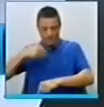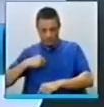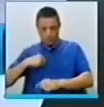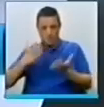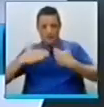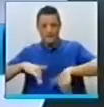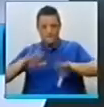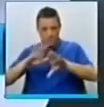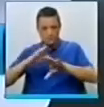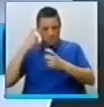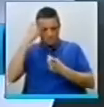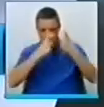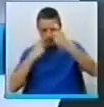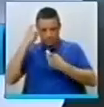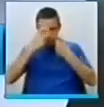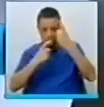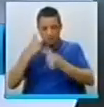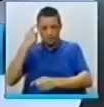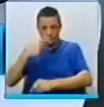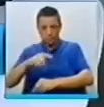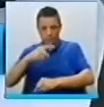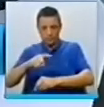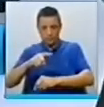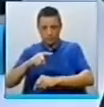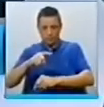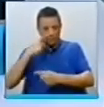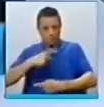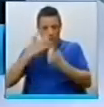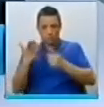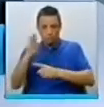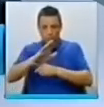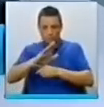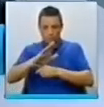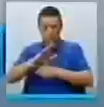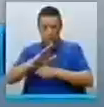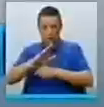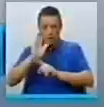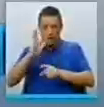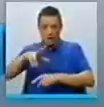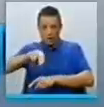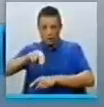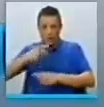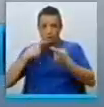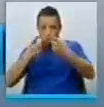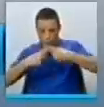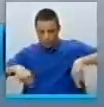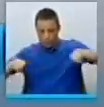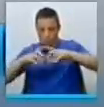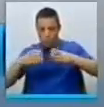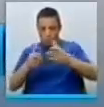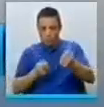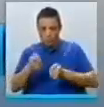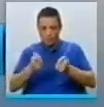nisso penso que teremos que tirar partido no sentido e veja por exemplo nós em novembro vamos ter uma uma reunião organizada pelos